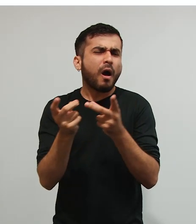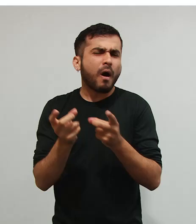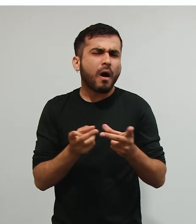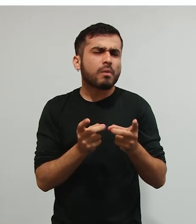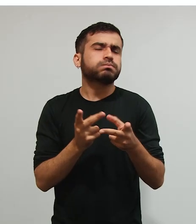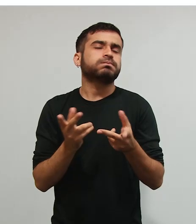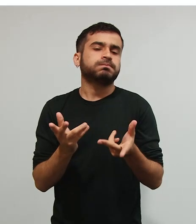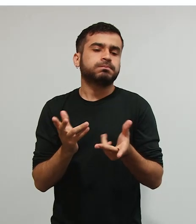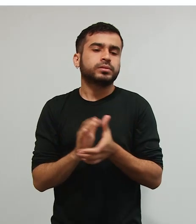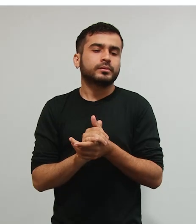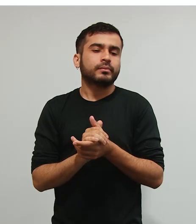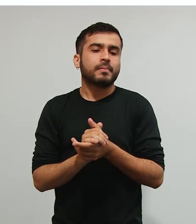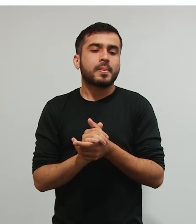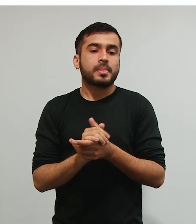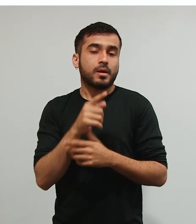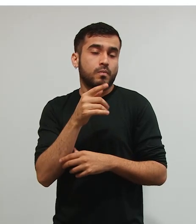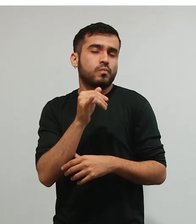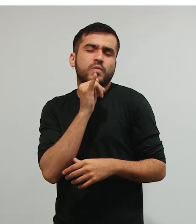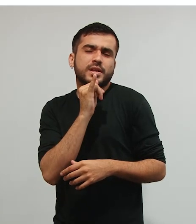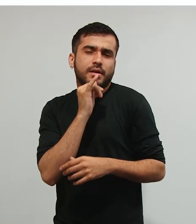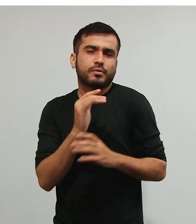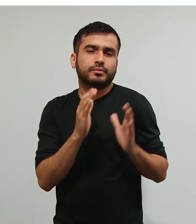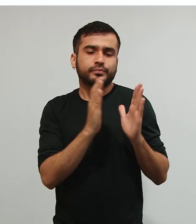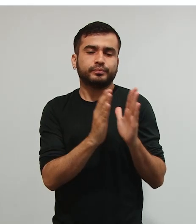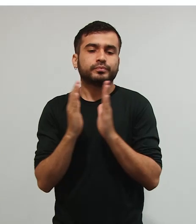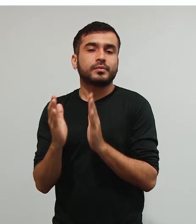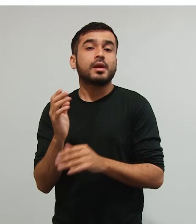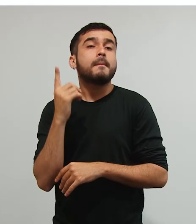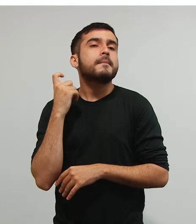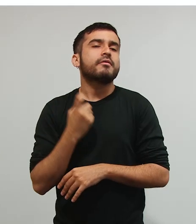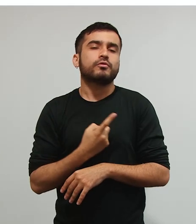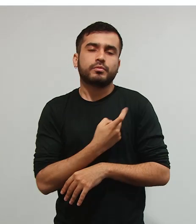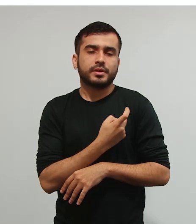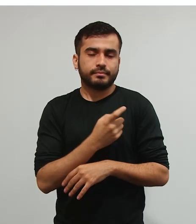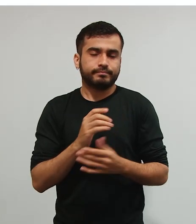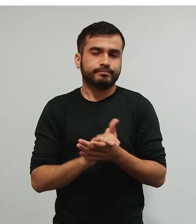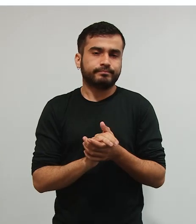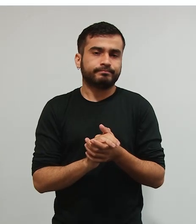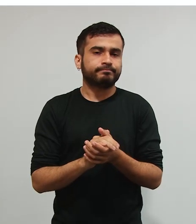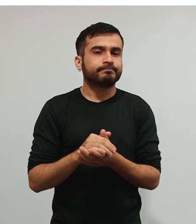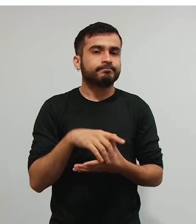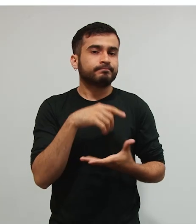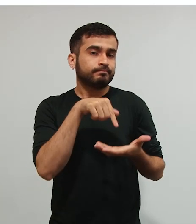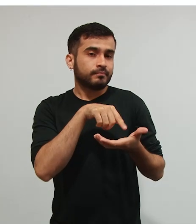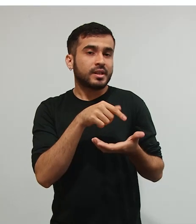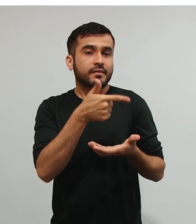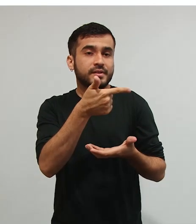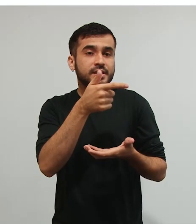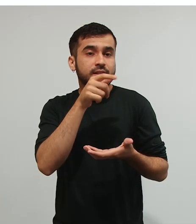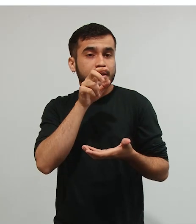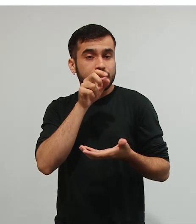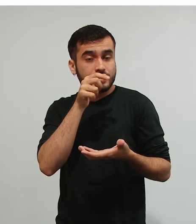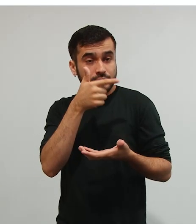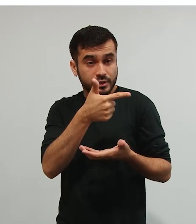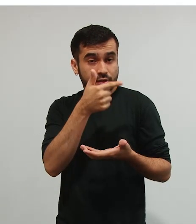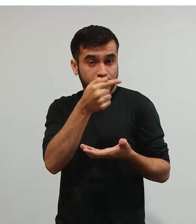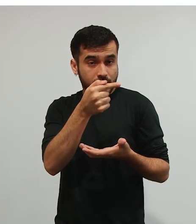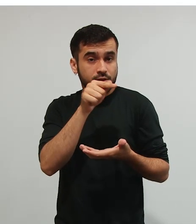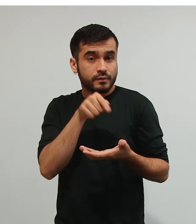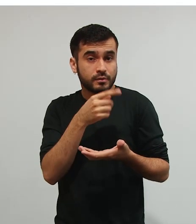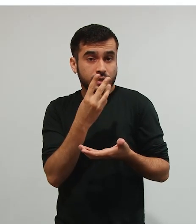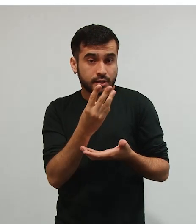Bom, aqui ele deu até um caso de perfume. Sobre o perfume, incide 27,3% de